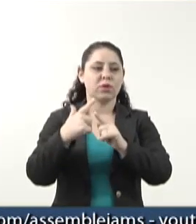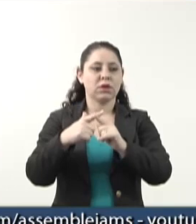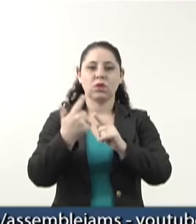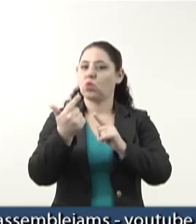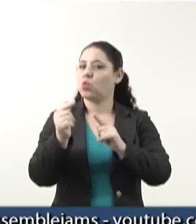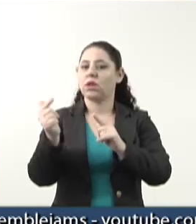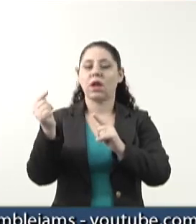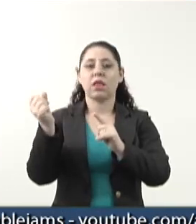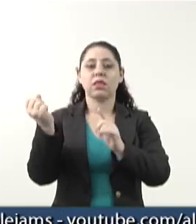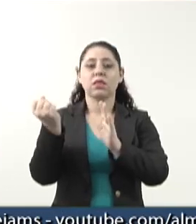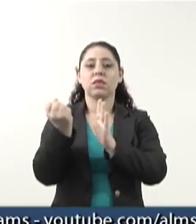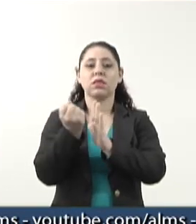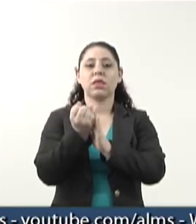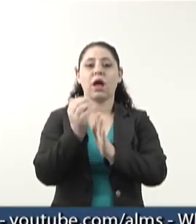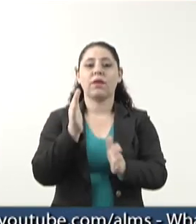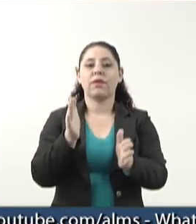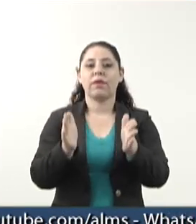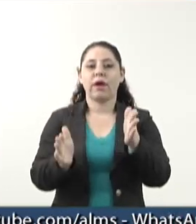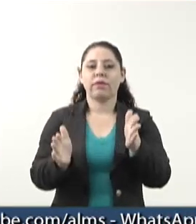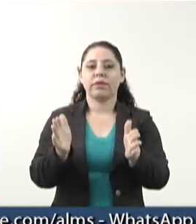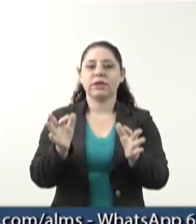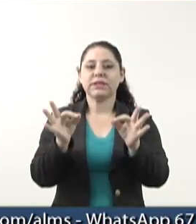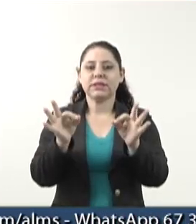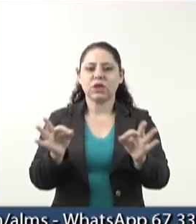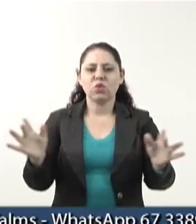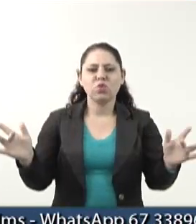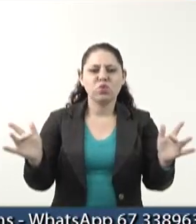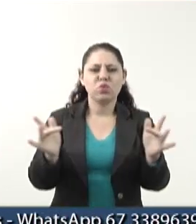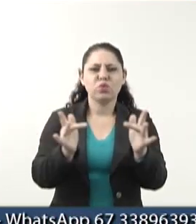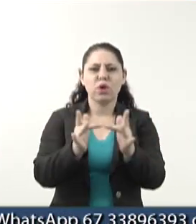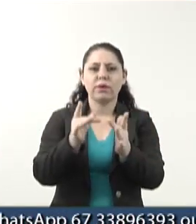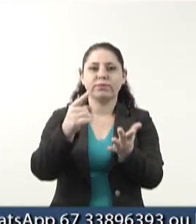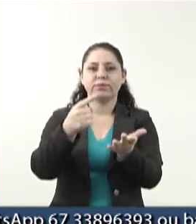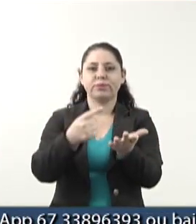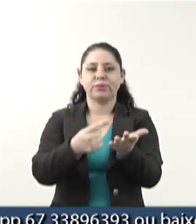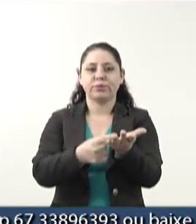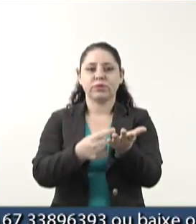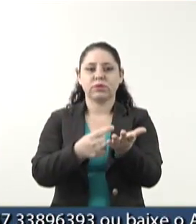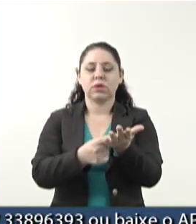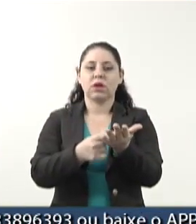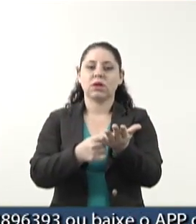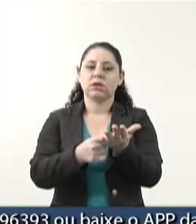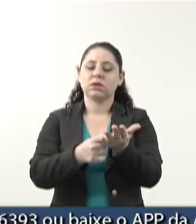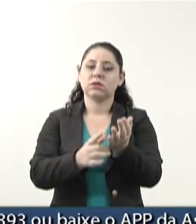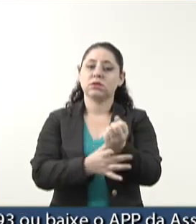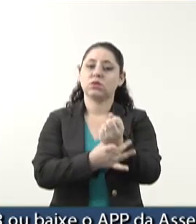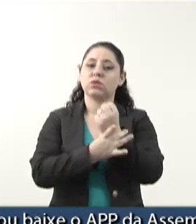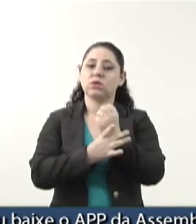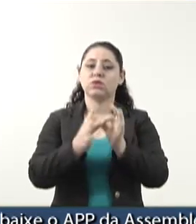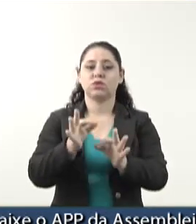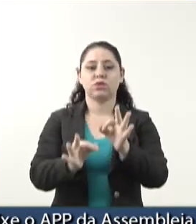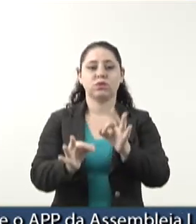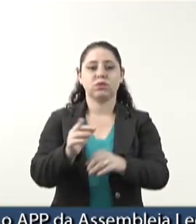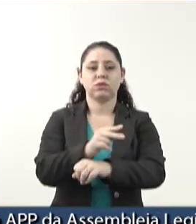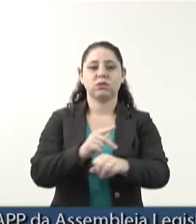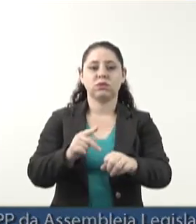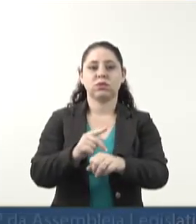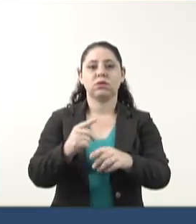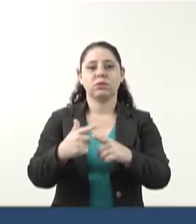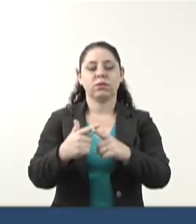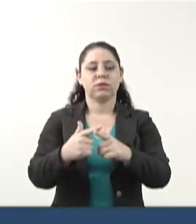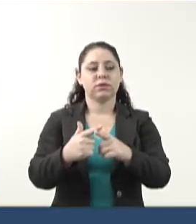uma data correta de que traga segurança jurídica no país, porque